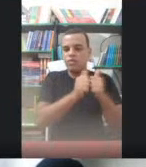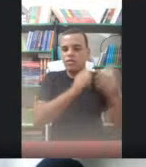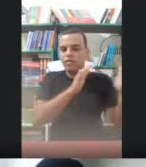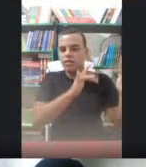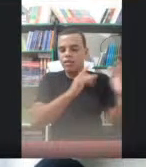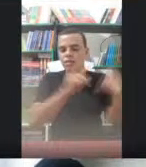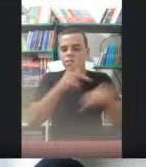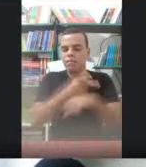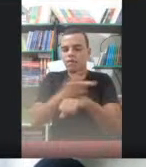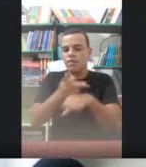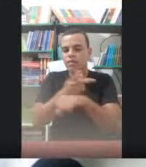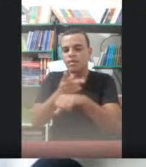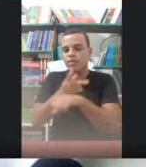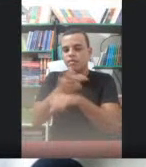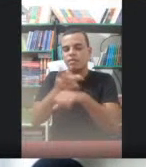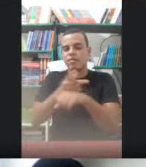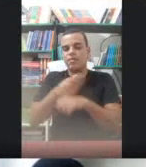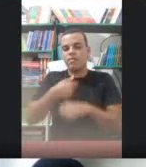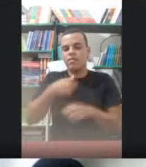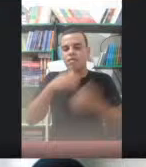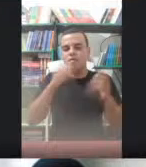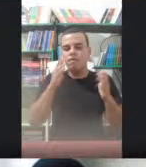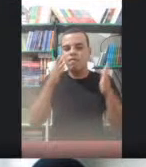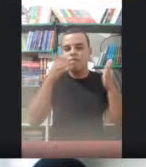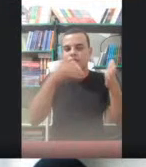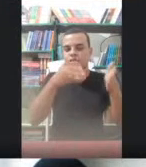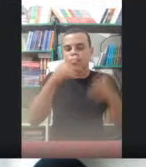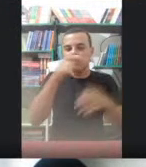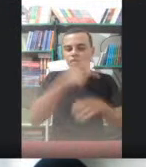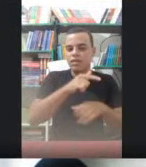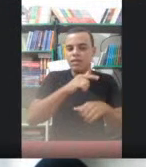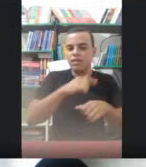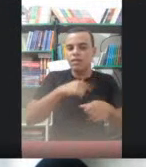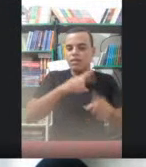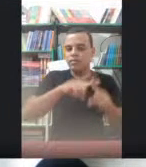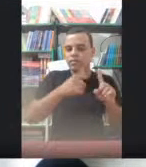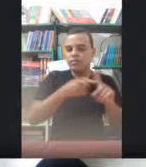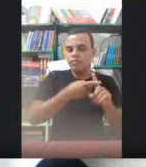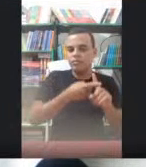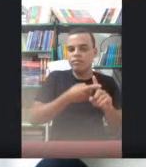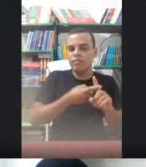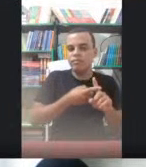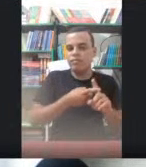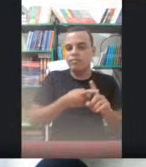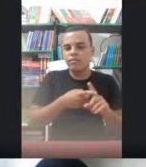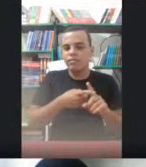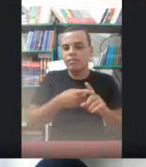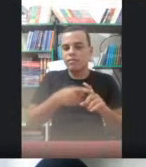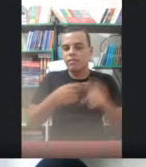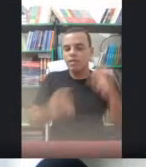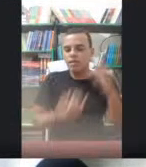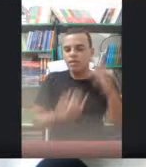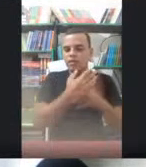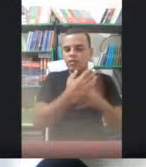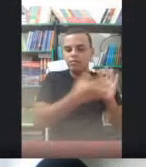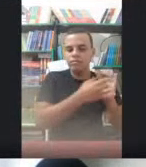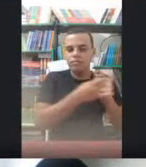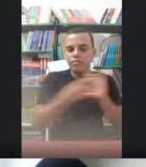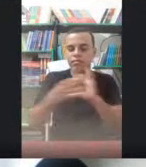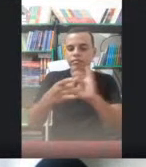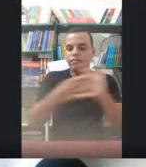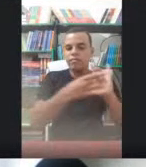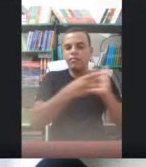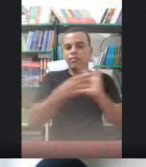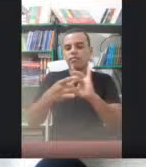justamente, a partir dessa localização da paternidade, colocar e criar vínculo com esses homens para que sejam